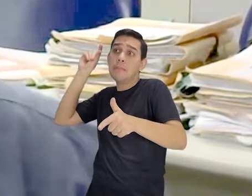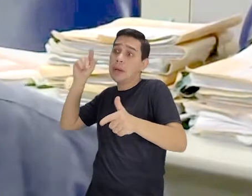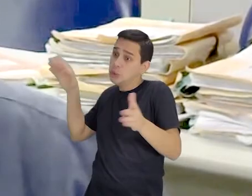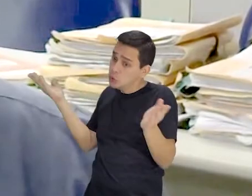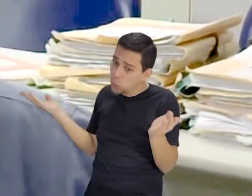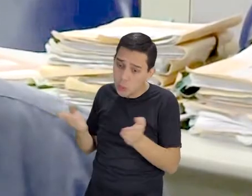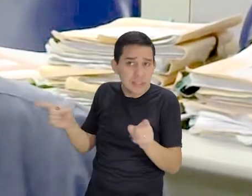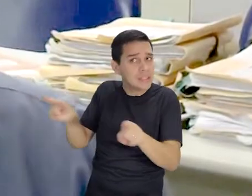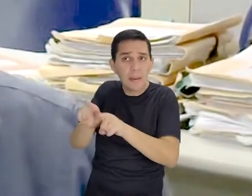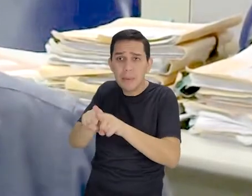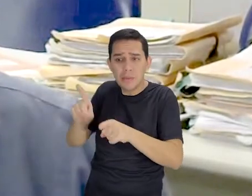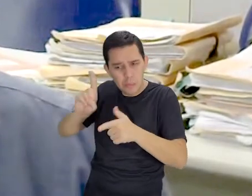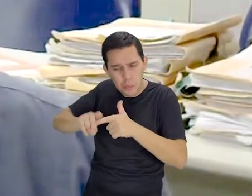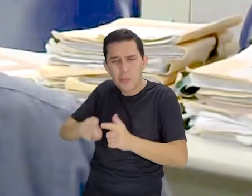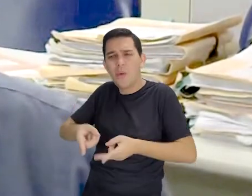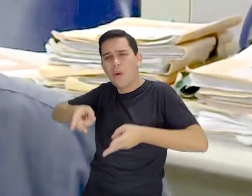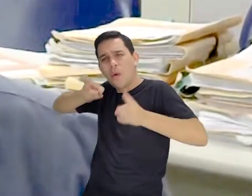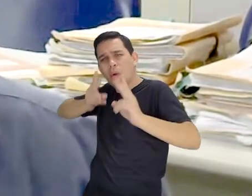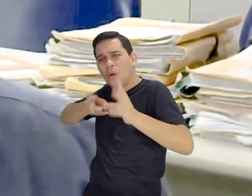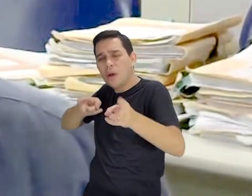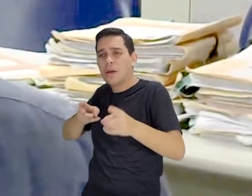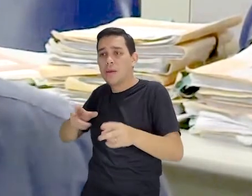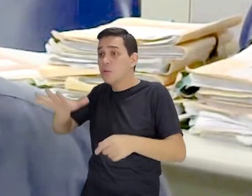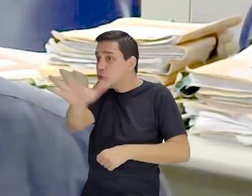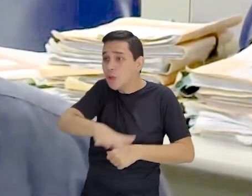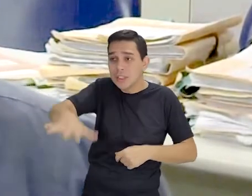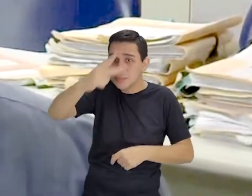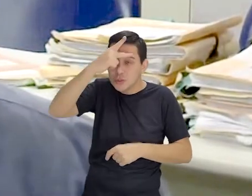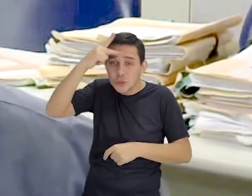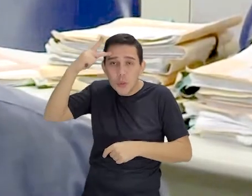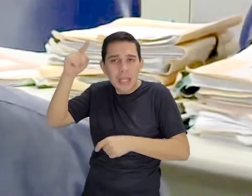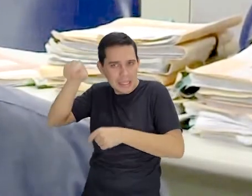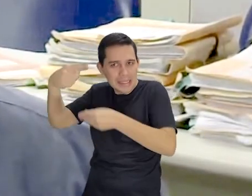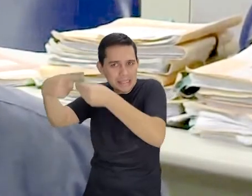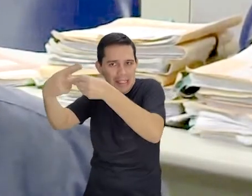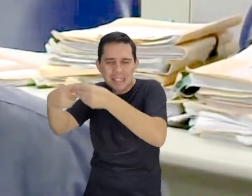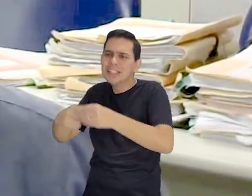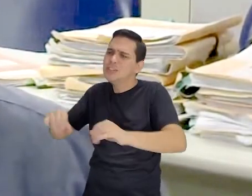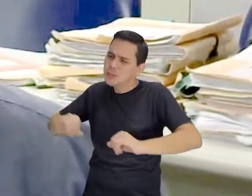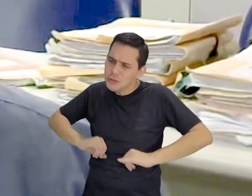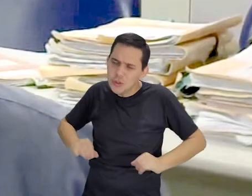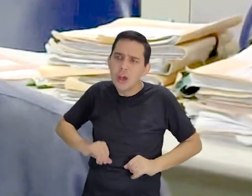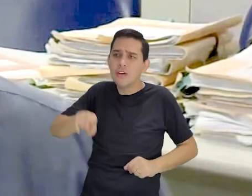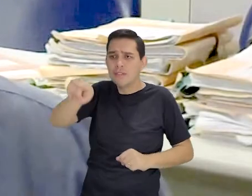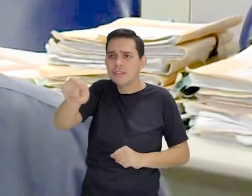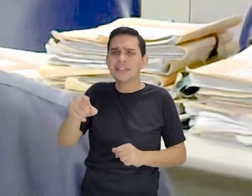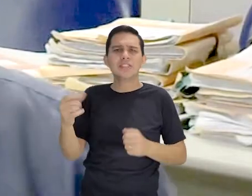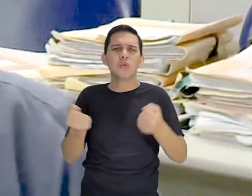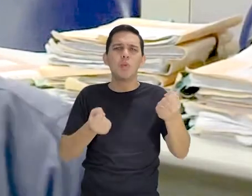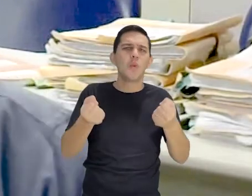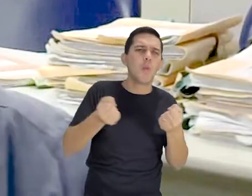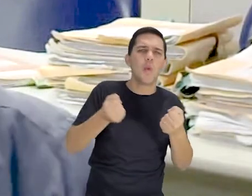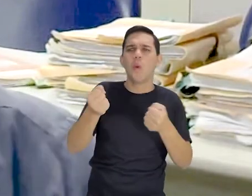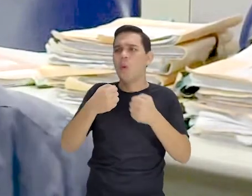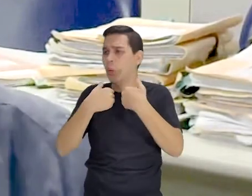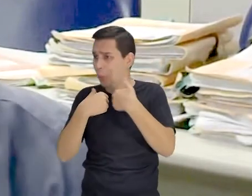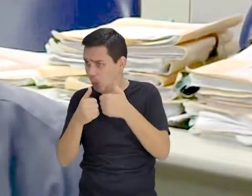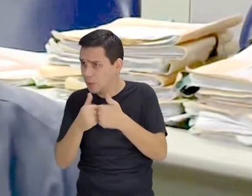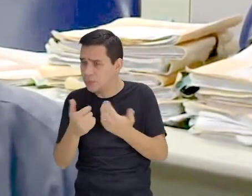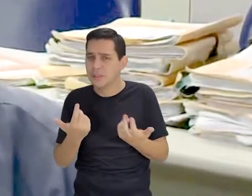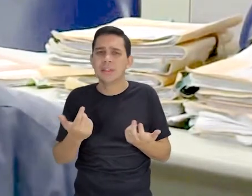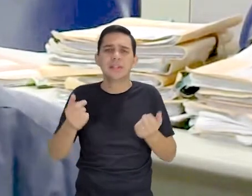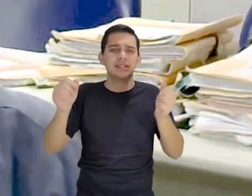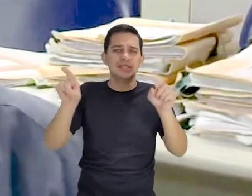problemas que persistem. A população persiste na dificuldade de ter acesso ao serviço de ônibus,